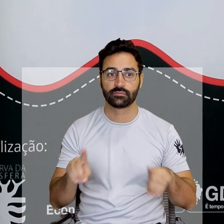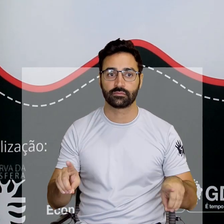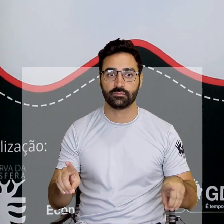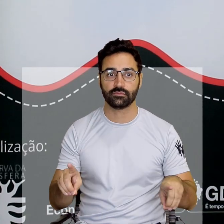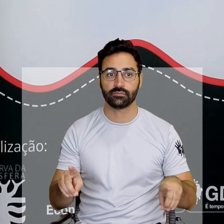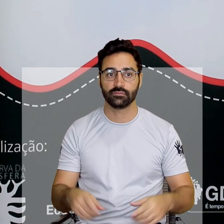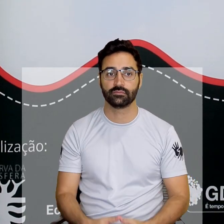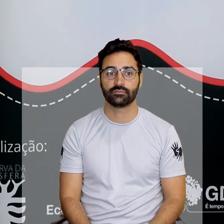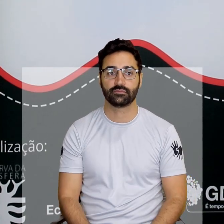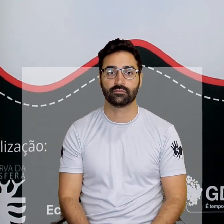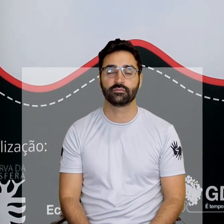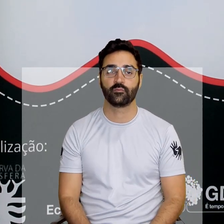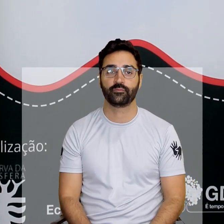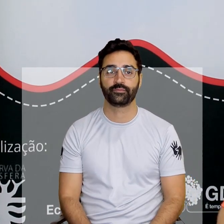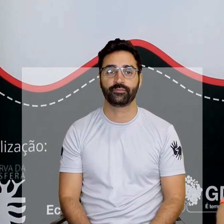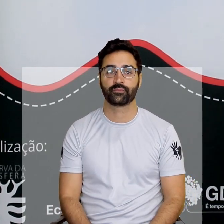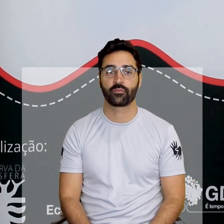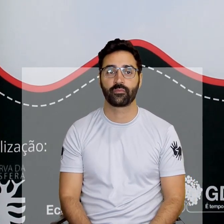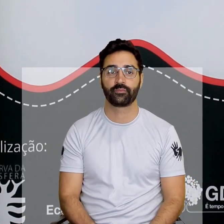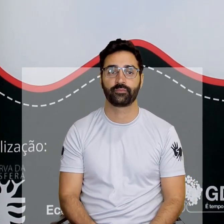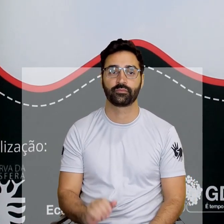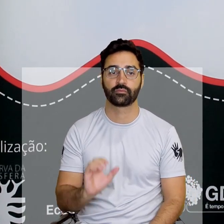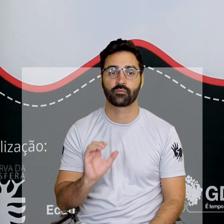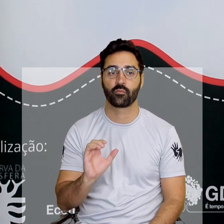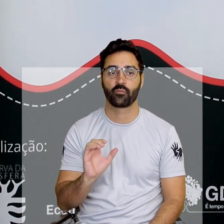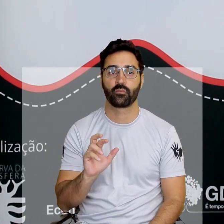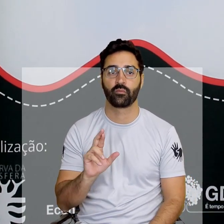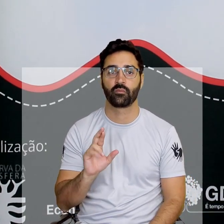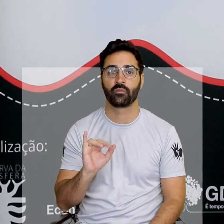Isso, pessoal. Criança.